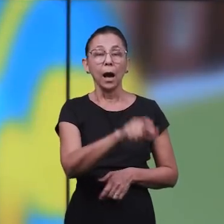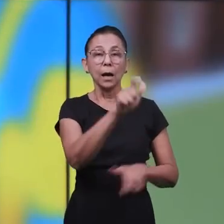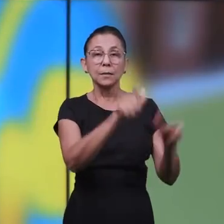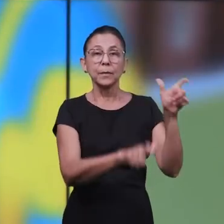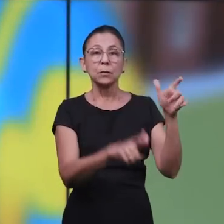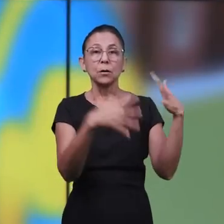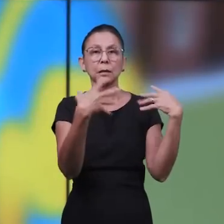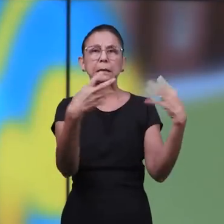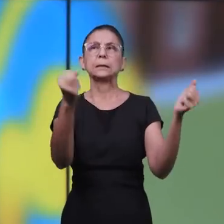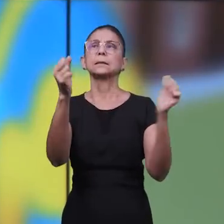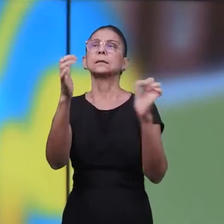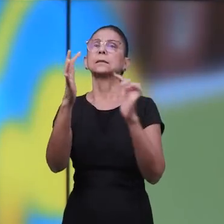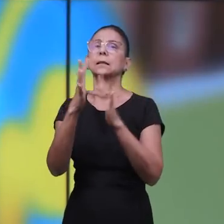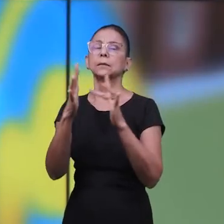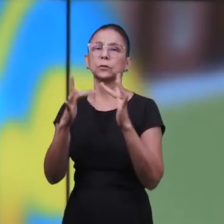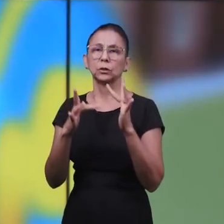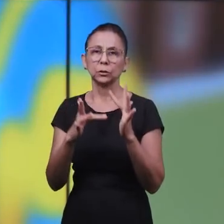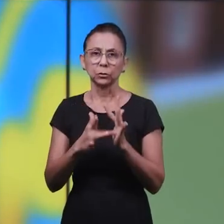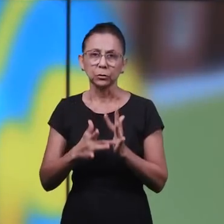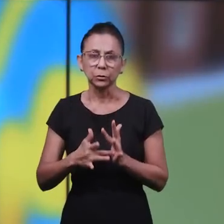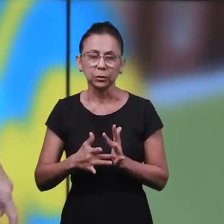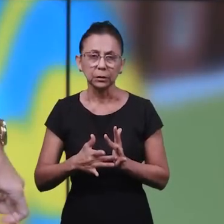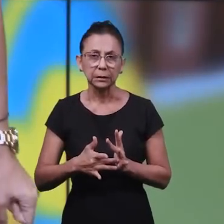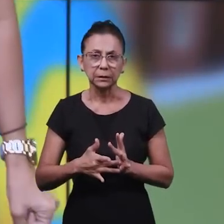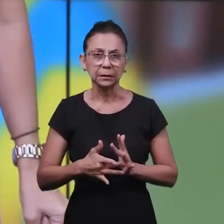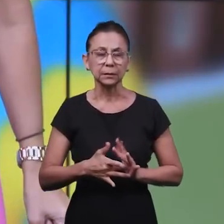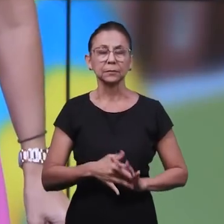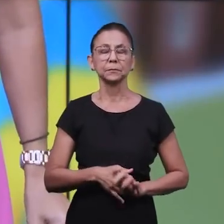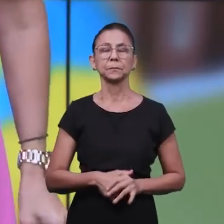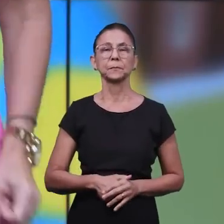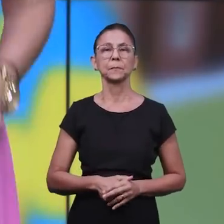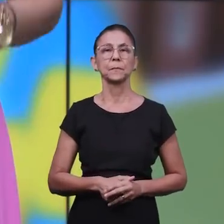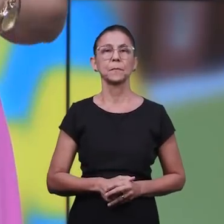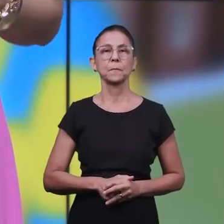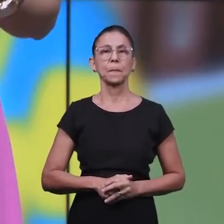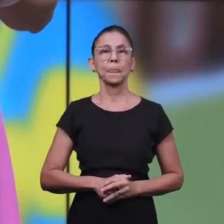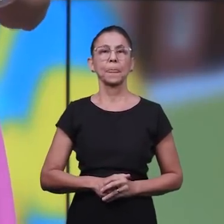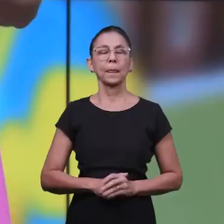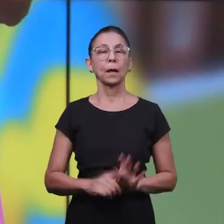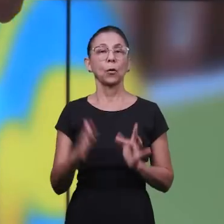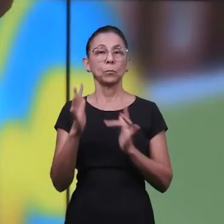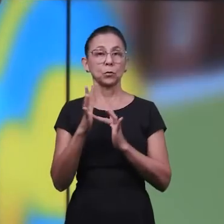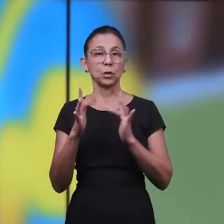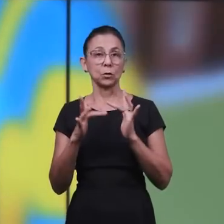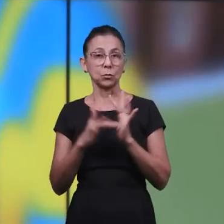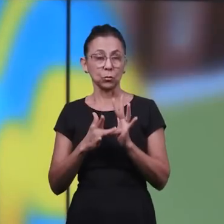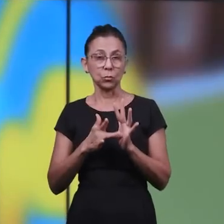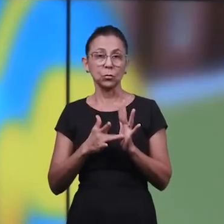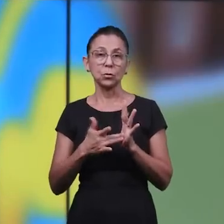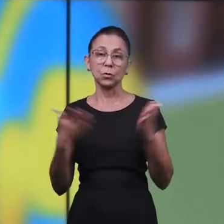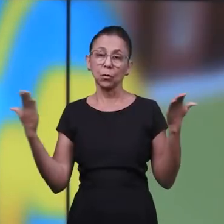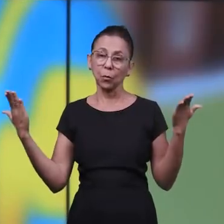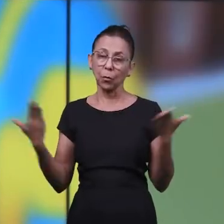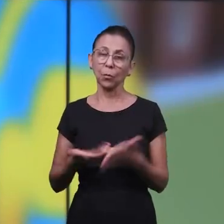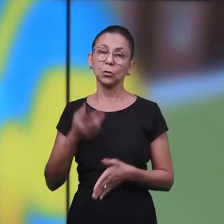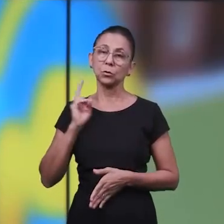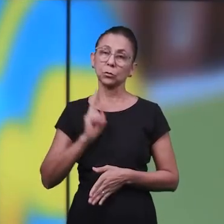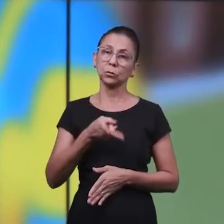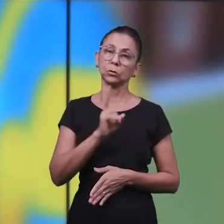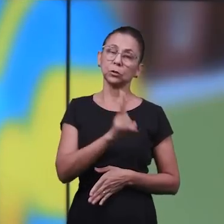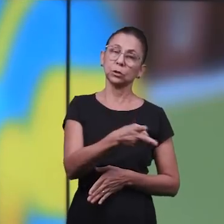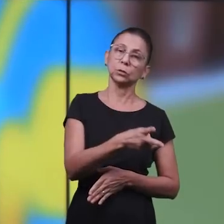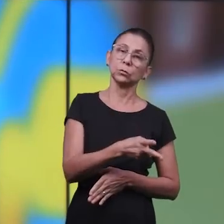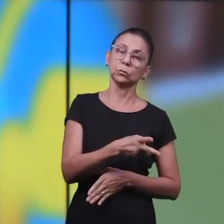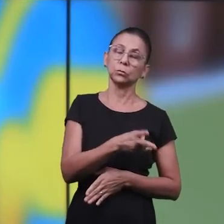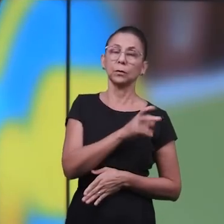converteram. E da mesma forma que o Senhor falou com Paulo, hoje ele orienta a sua igreja,